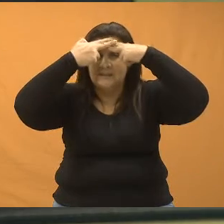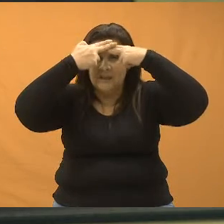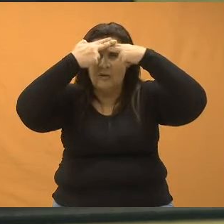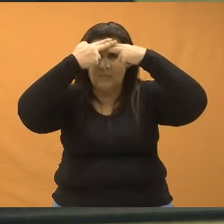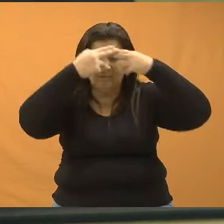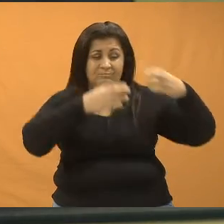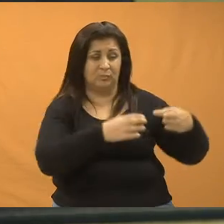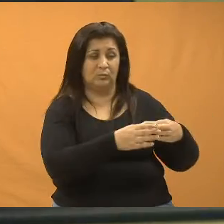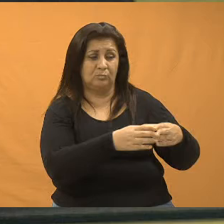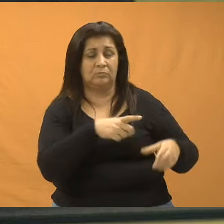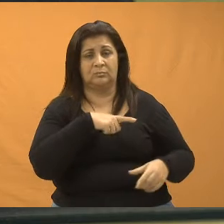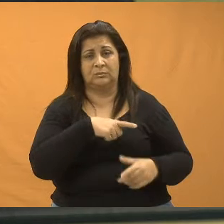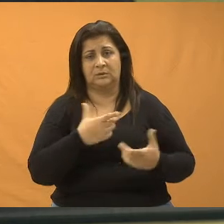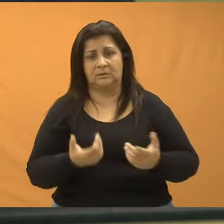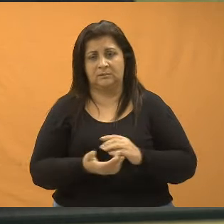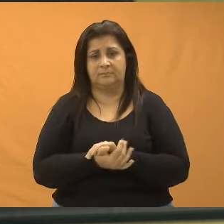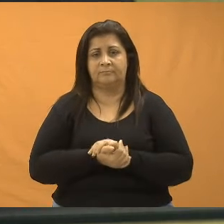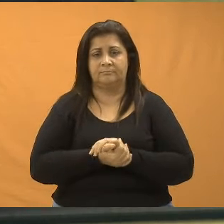tinha com o município.